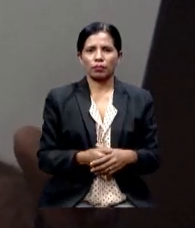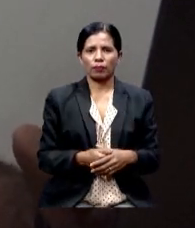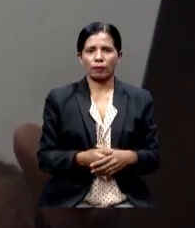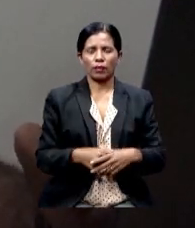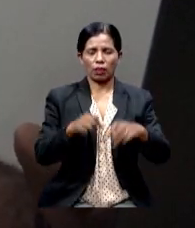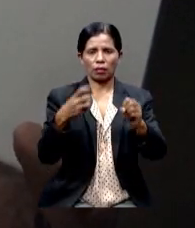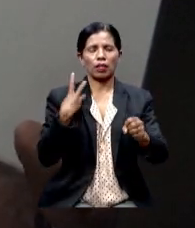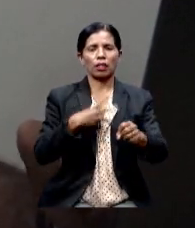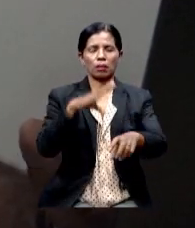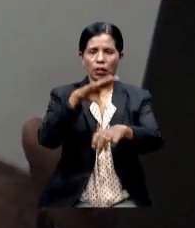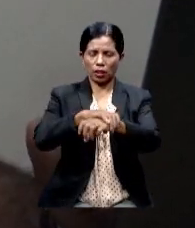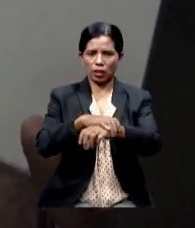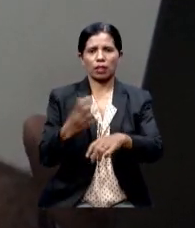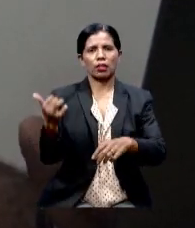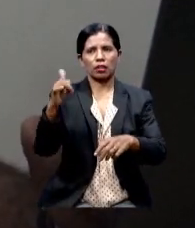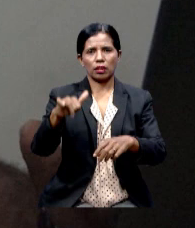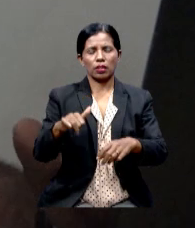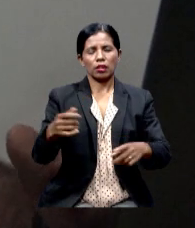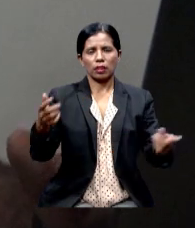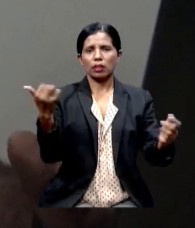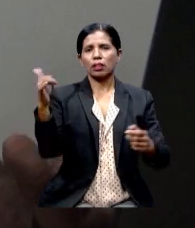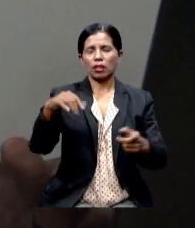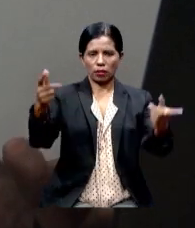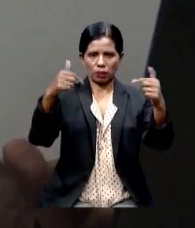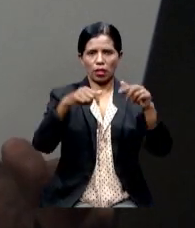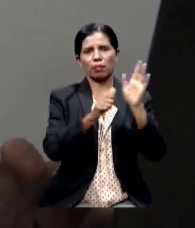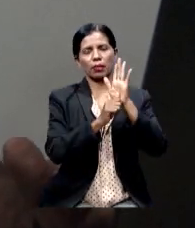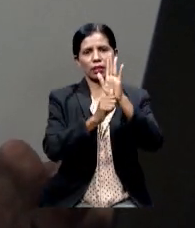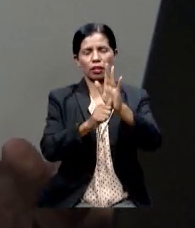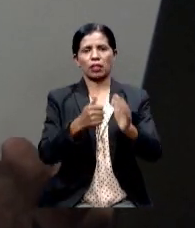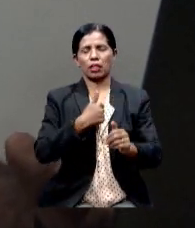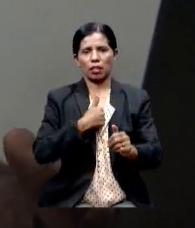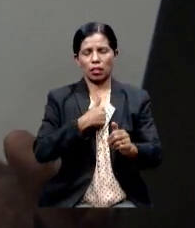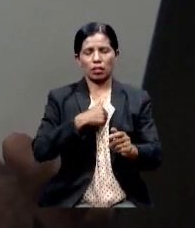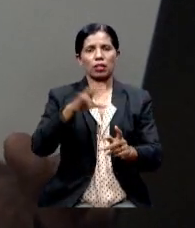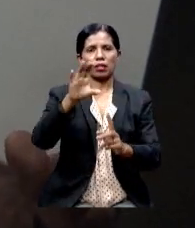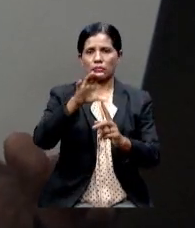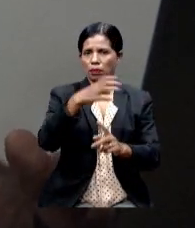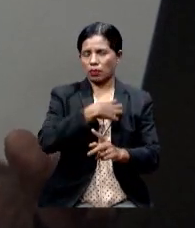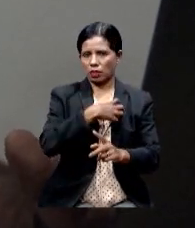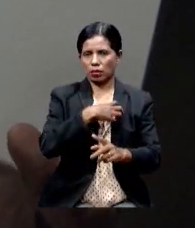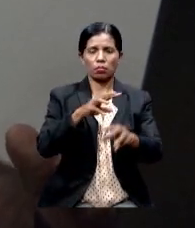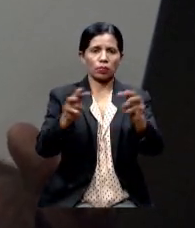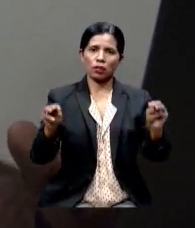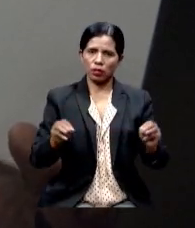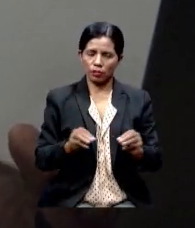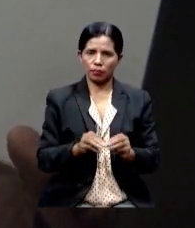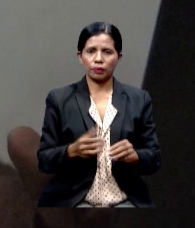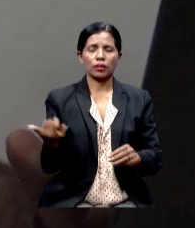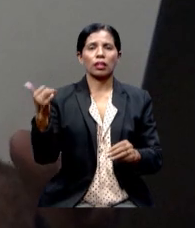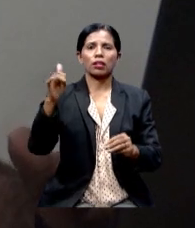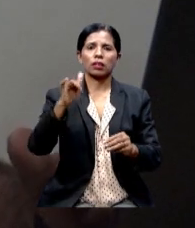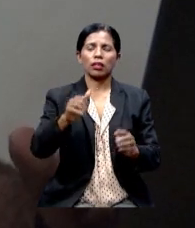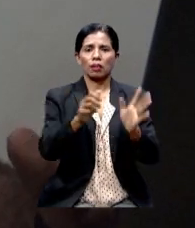bele de captura se era ou bele se era máxima apresentar nia comando município espera que até se era me apresentar